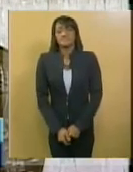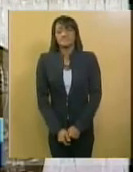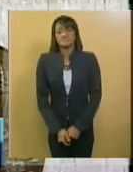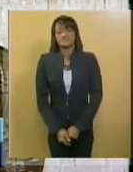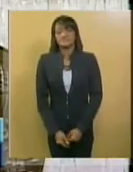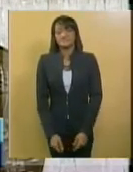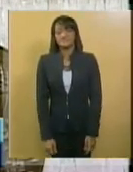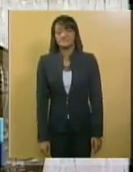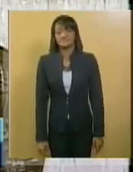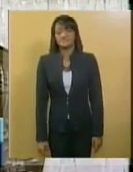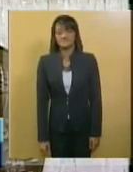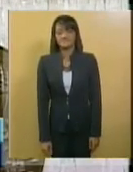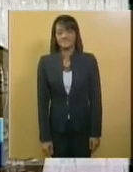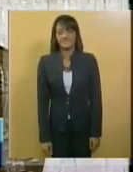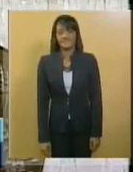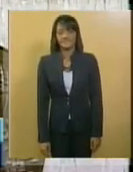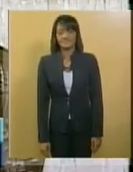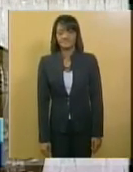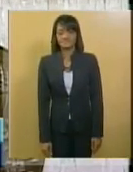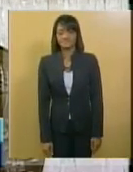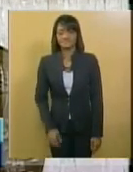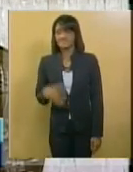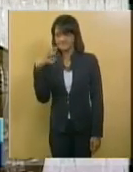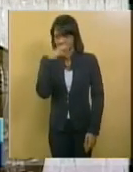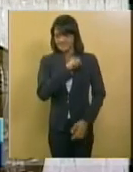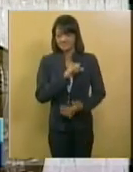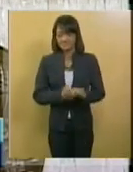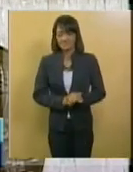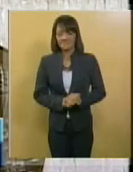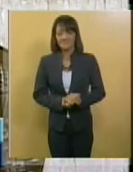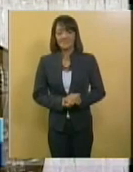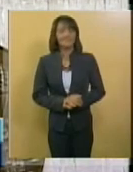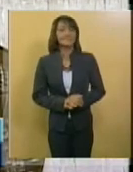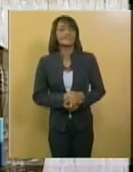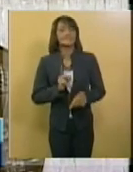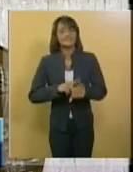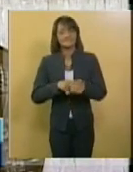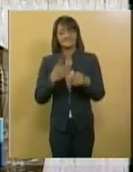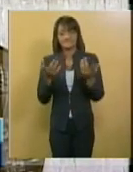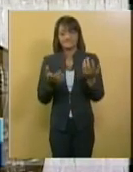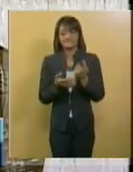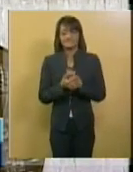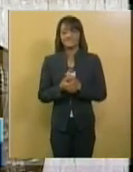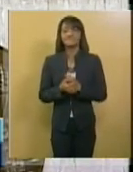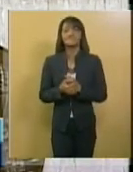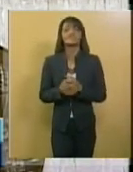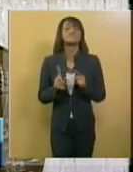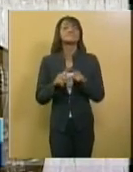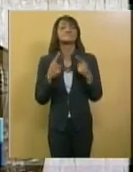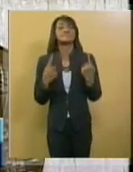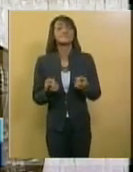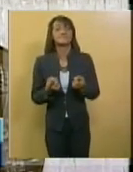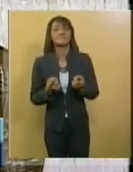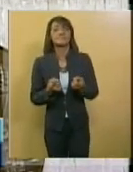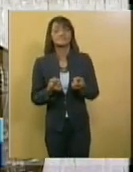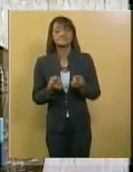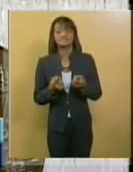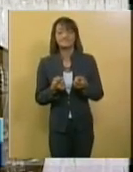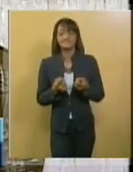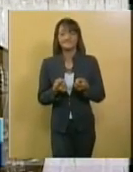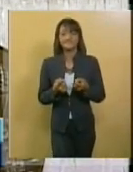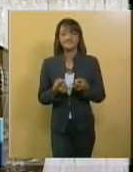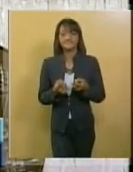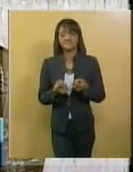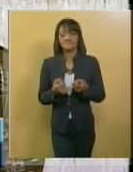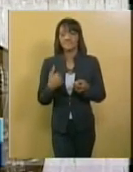Oi. Vou tentar ser bem rápida, deputada, já do adiantado, mas... Rápido, Nazaré,